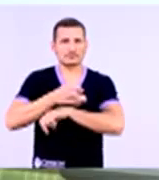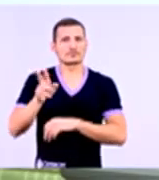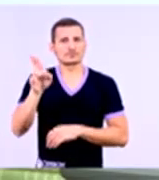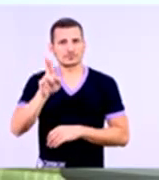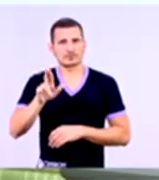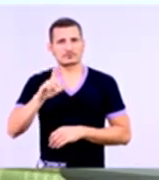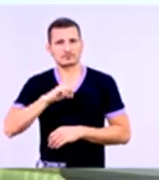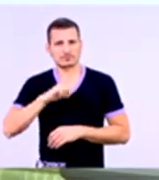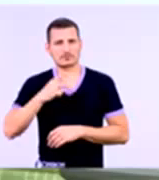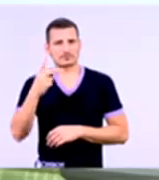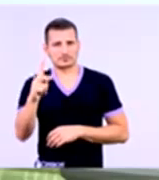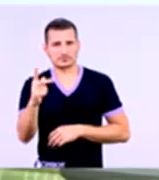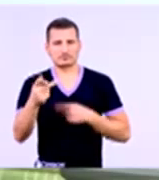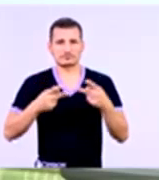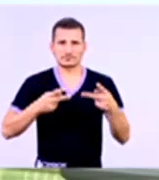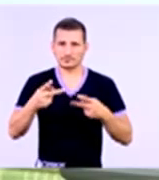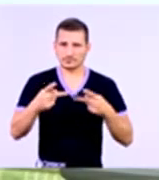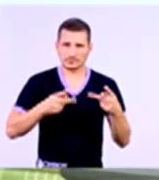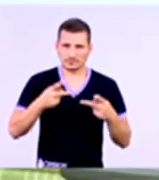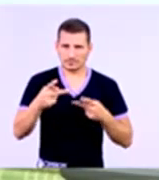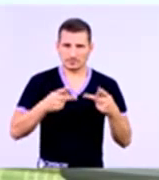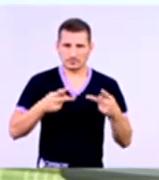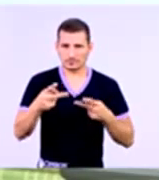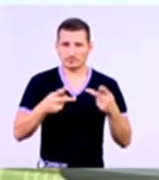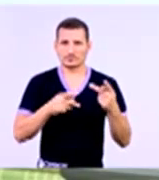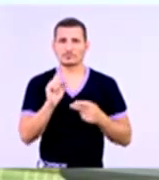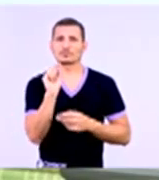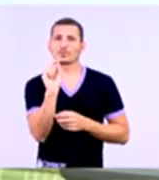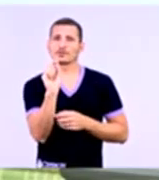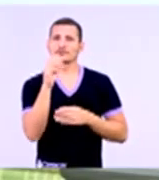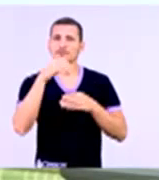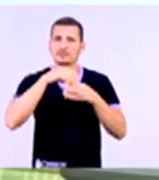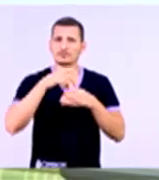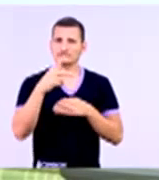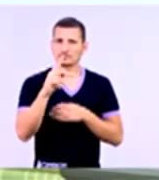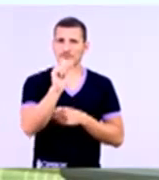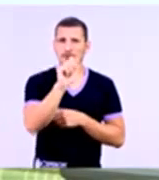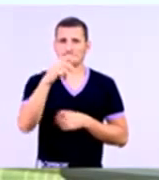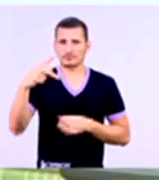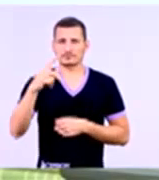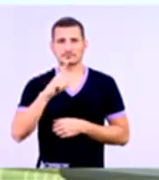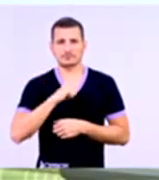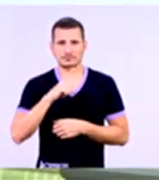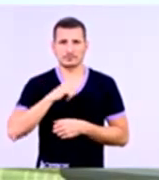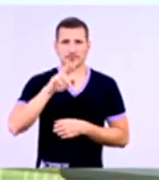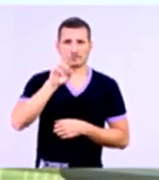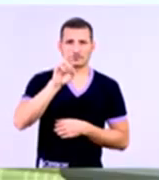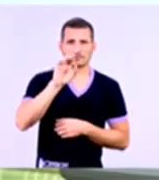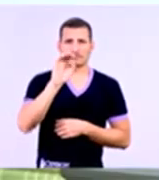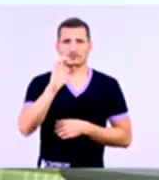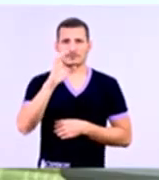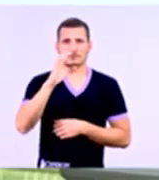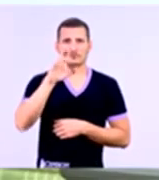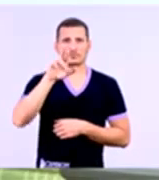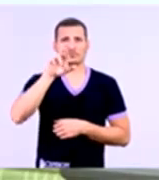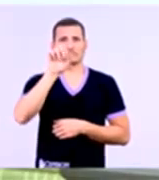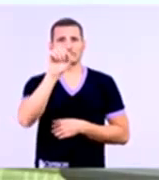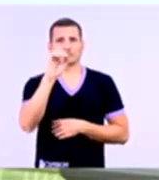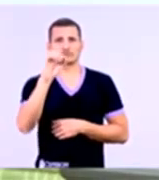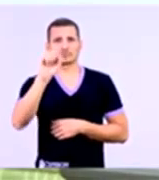ao seu projeto, aos recursos que estão disponíveis na sua aplicação. Bom, nós vamos ver e entender um